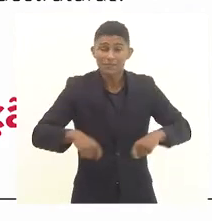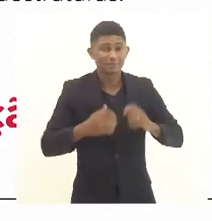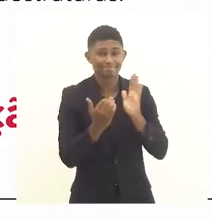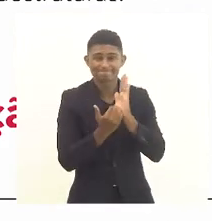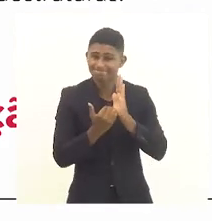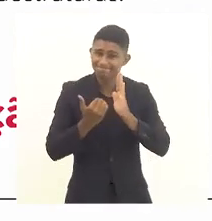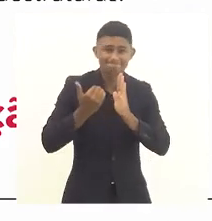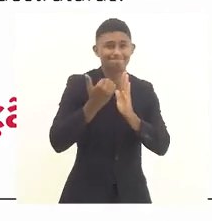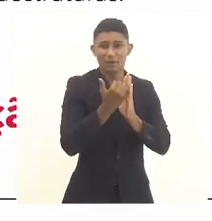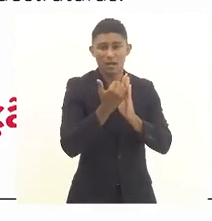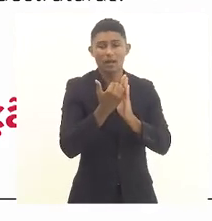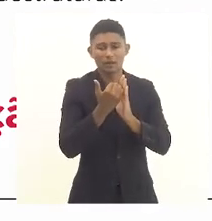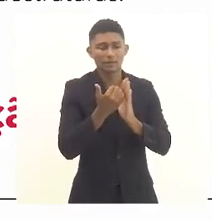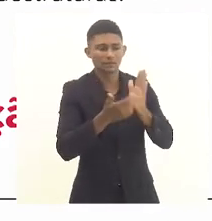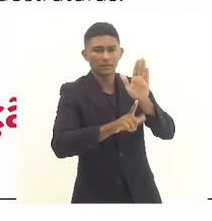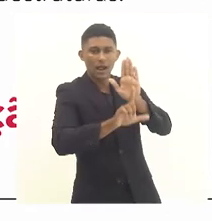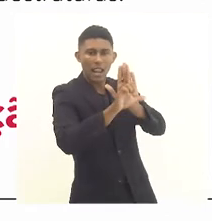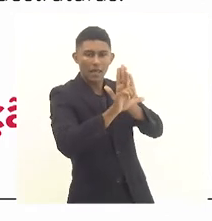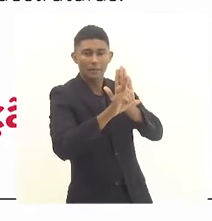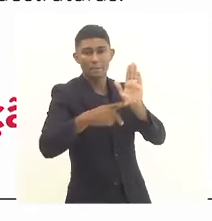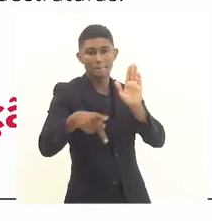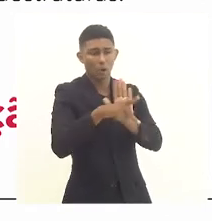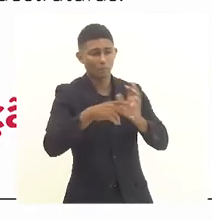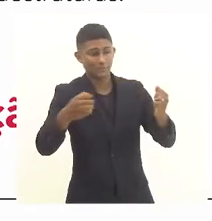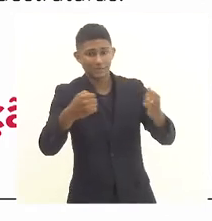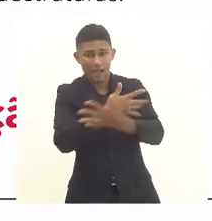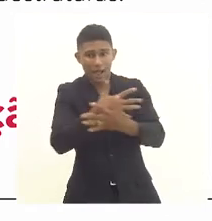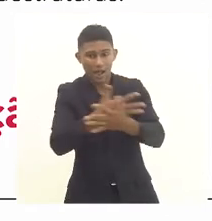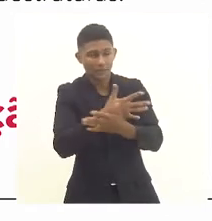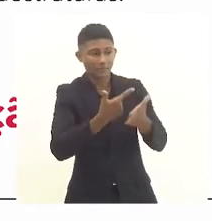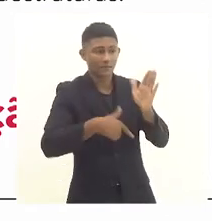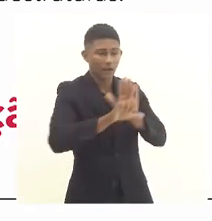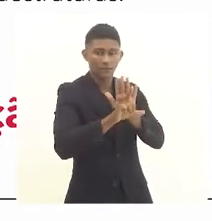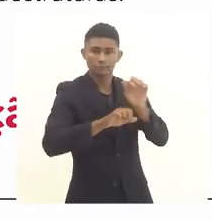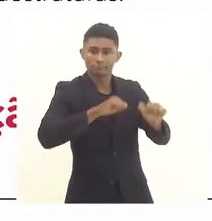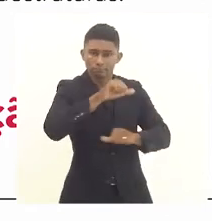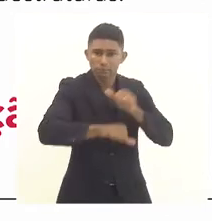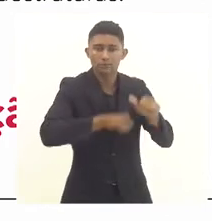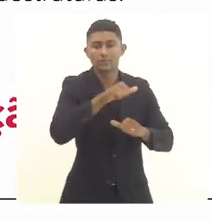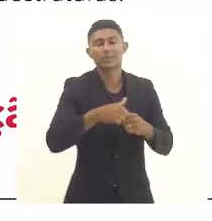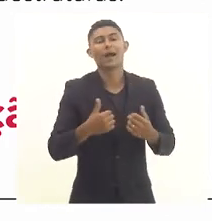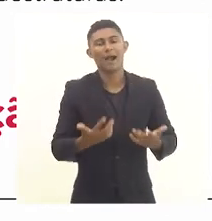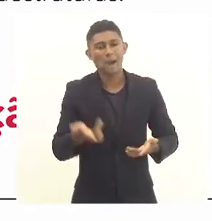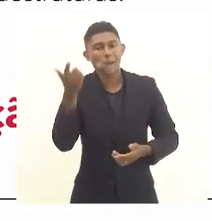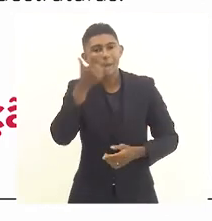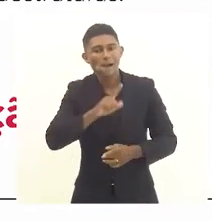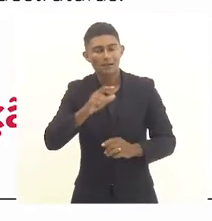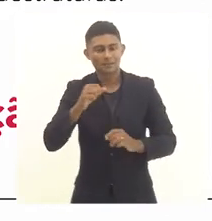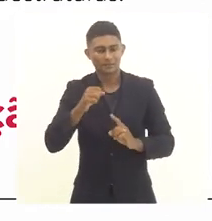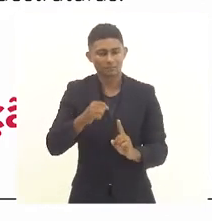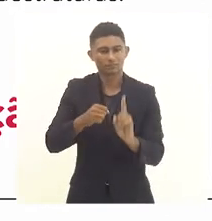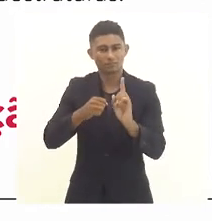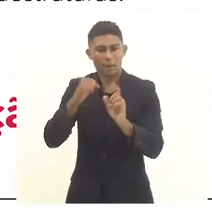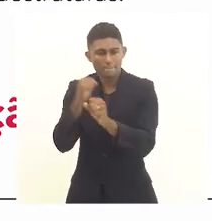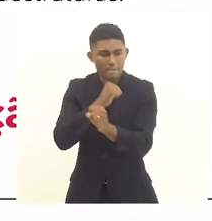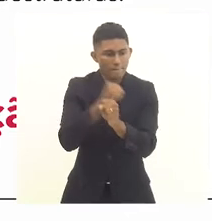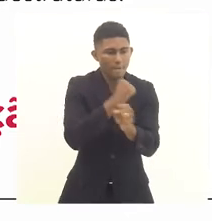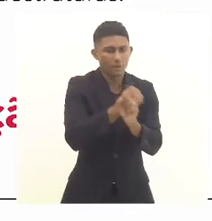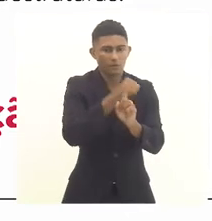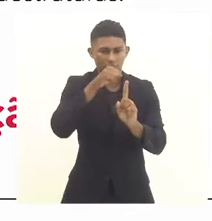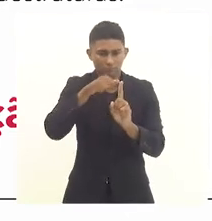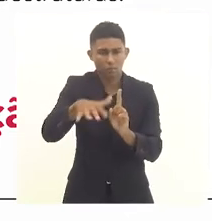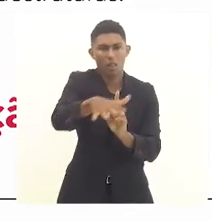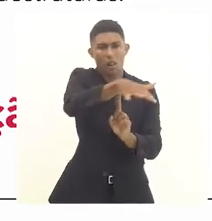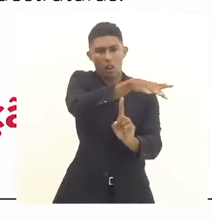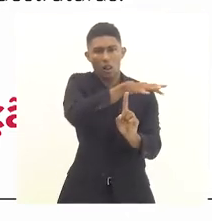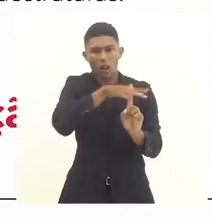pela atualização dessas leis municipais e levar cobertura a essa gente, dessa grande concentração de gente de renda mais baixa, é um